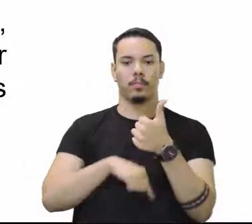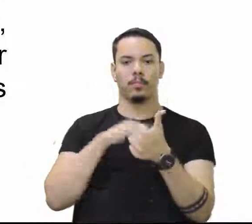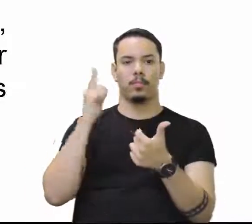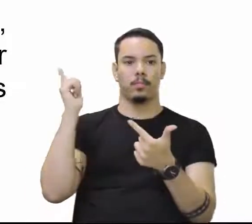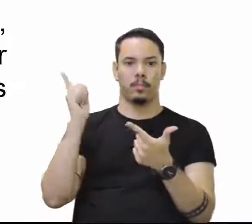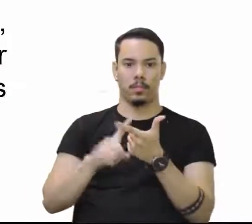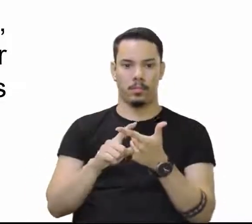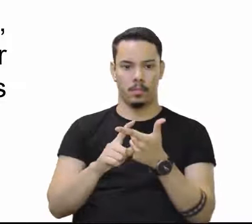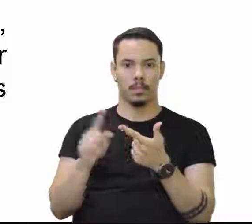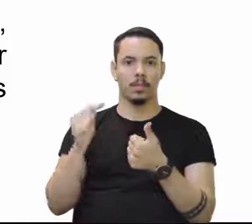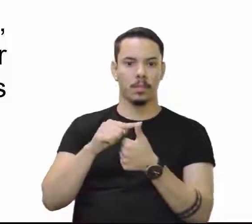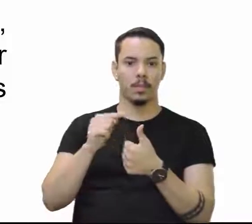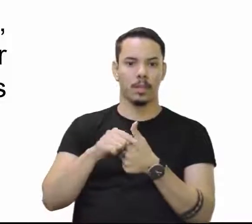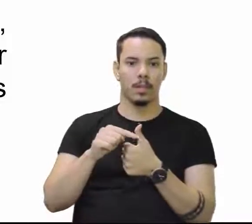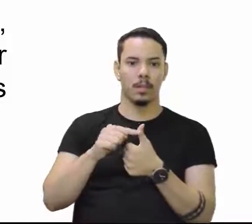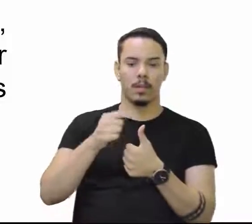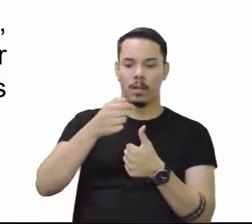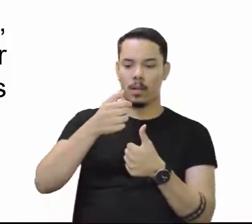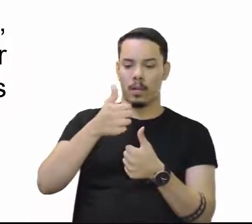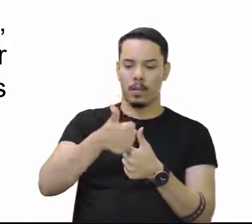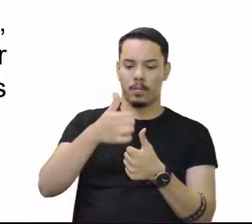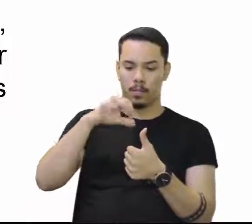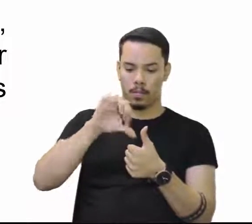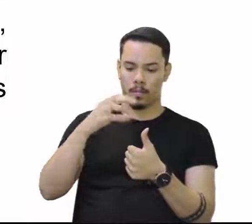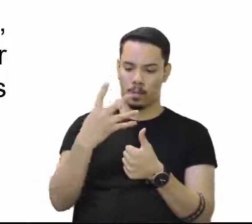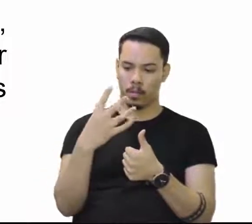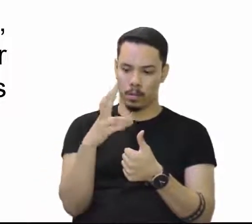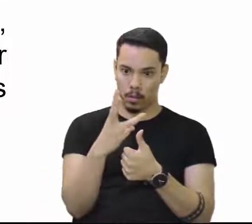Lembra? 43,